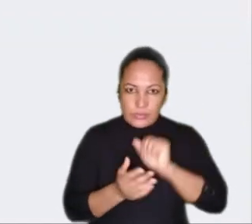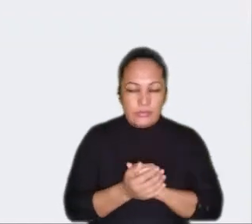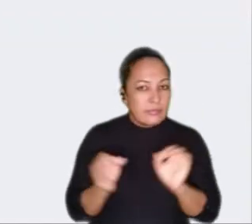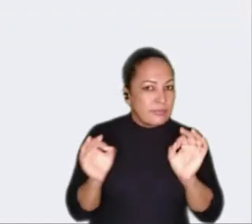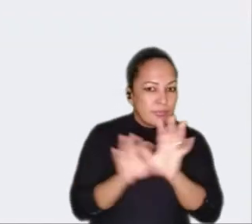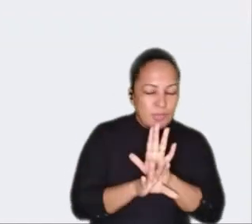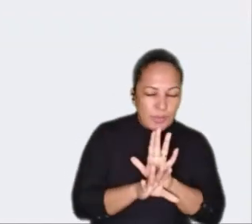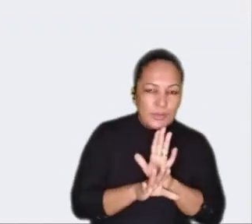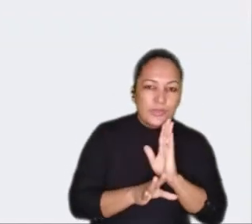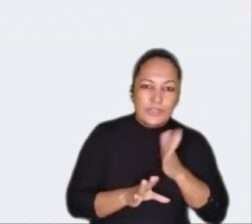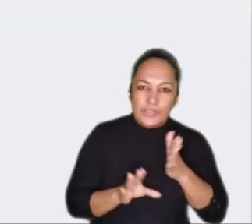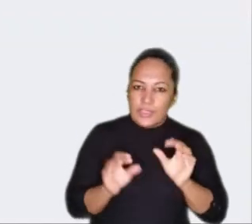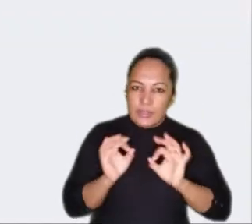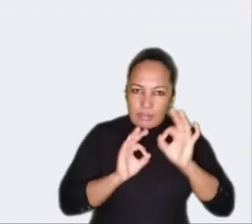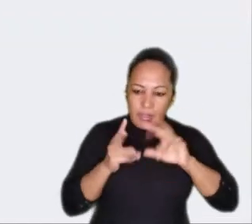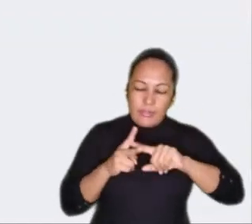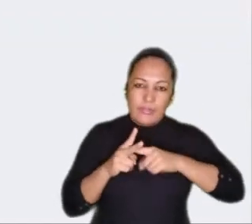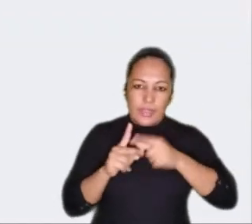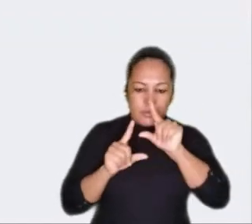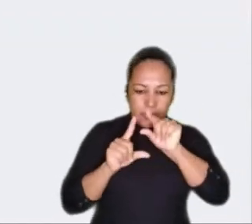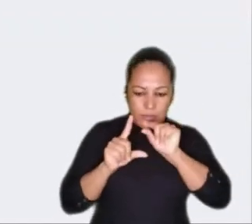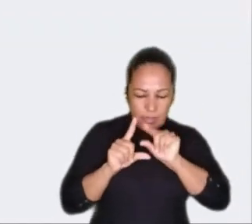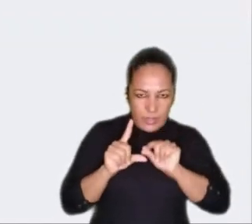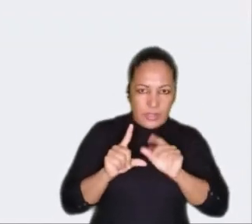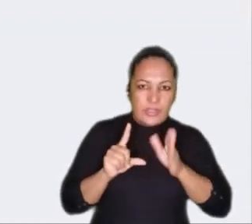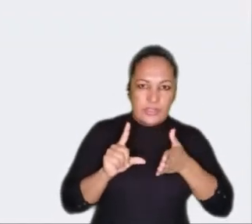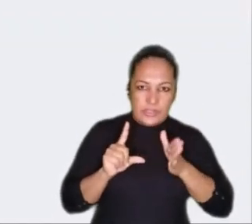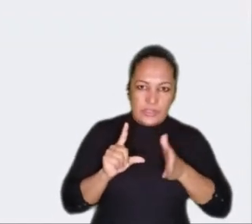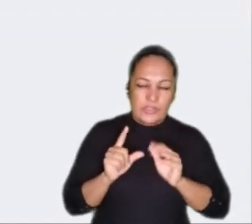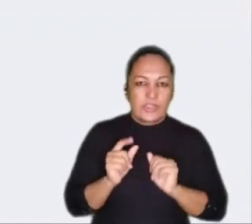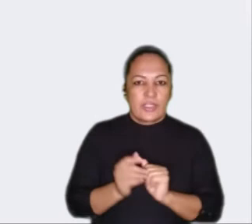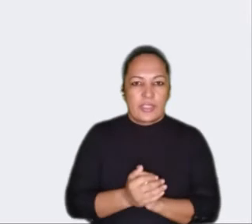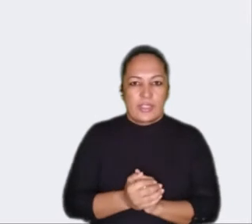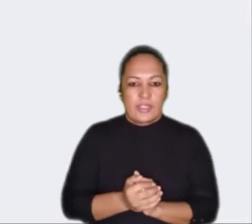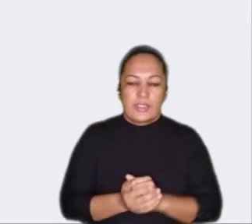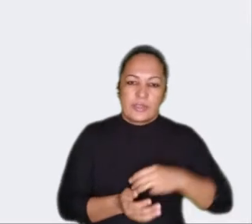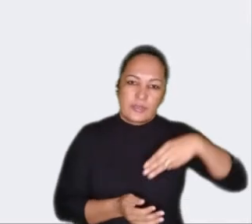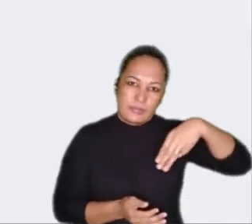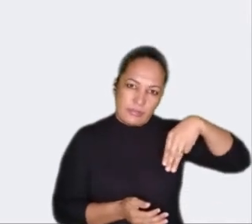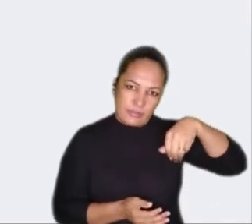tá? Pronto, está conectado. Aqui estão as ferramentas do